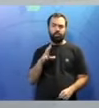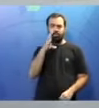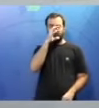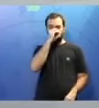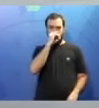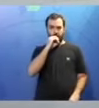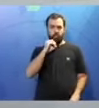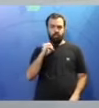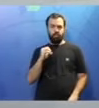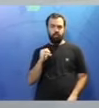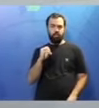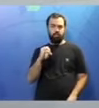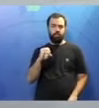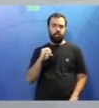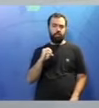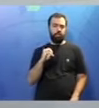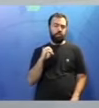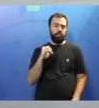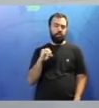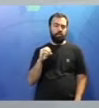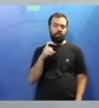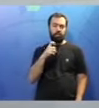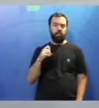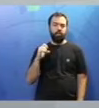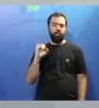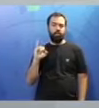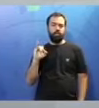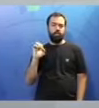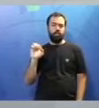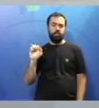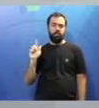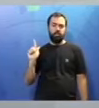em associação com fungos no ambiente terrestre.